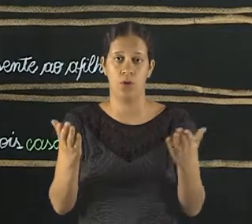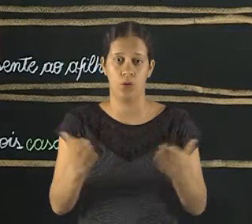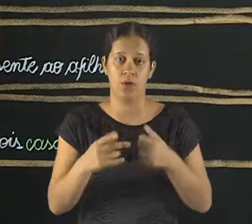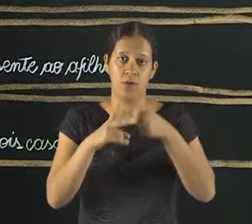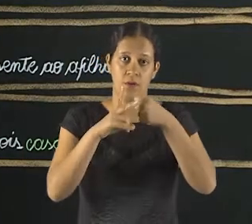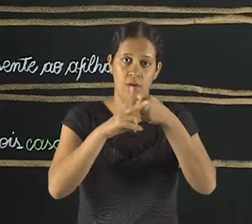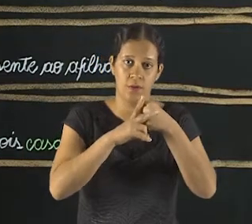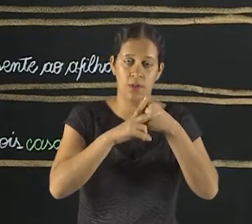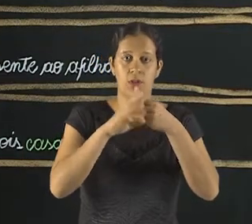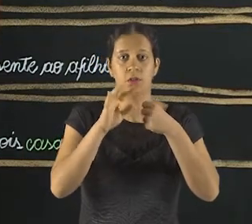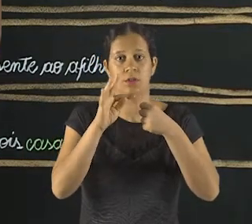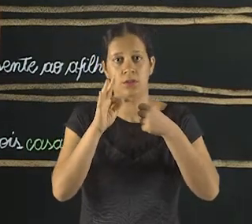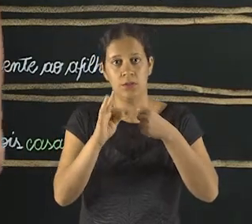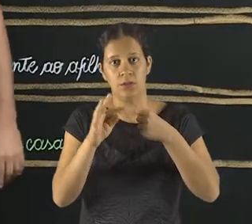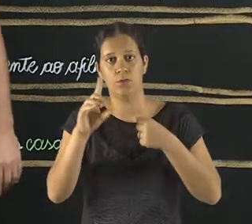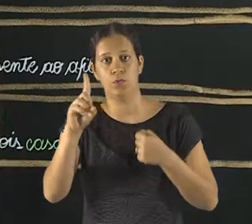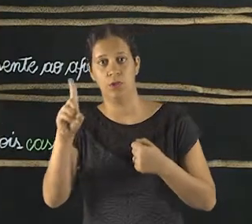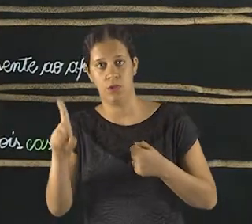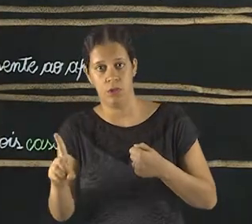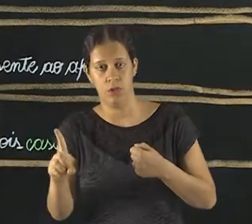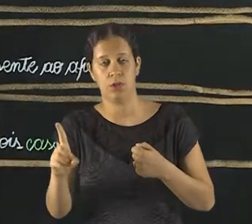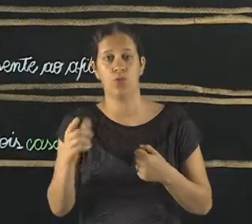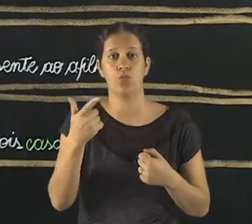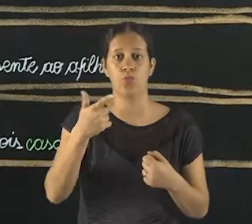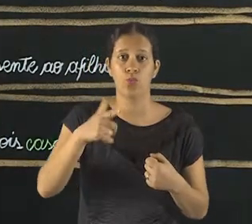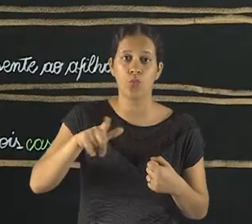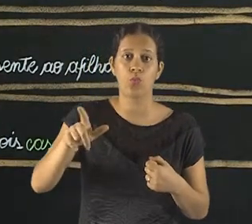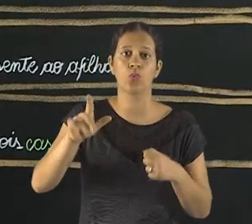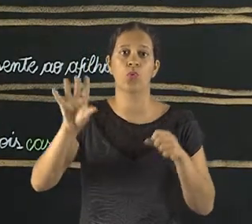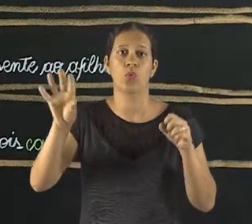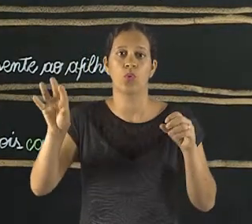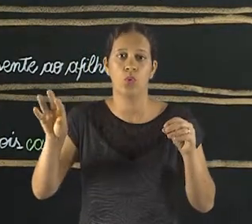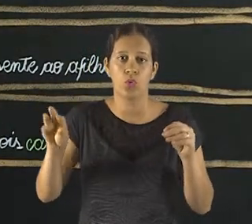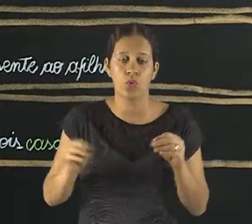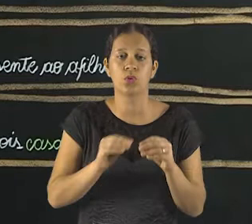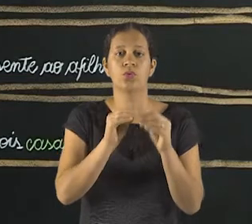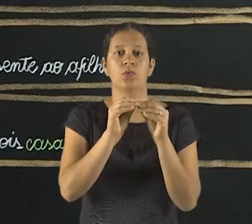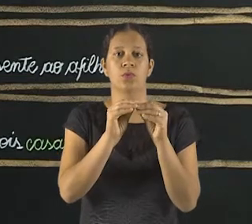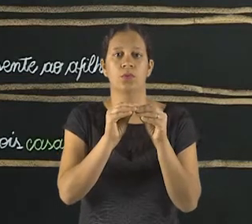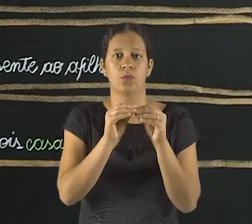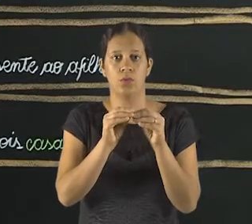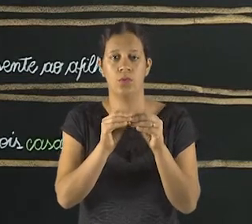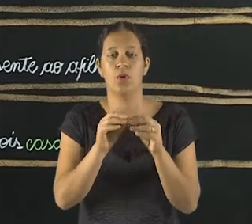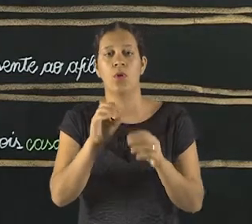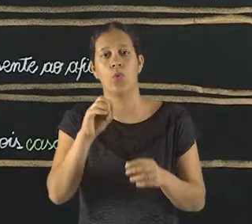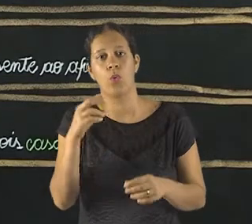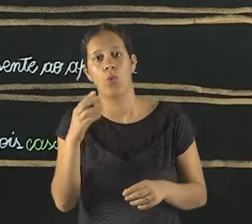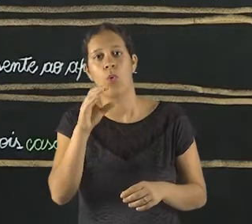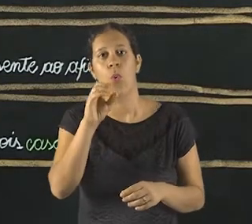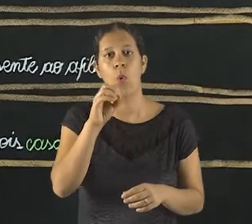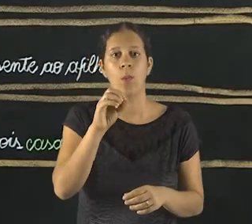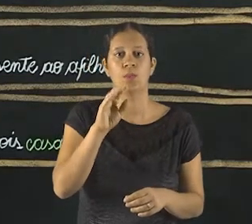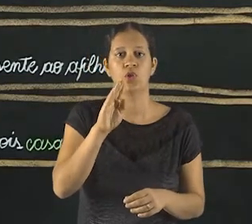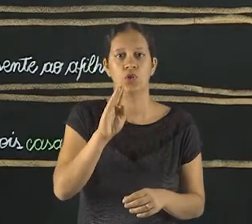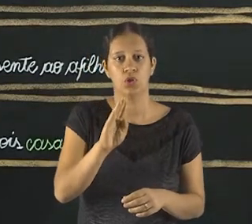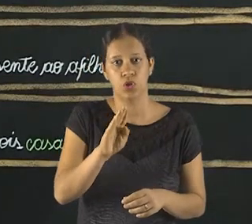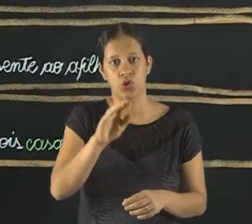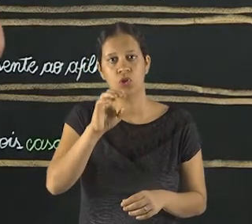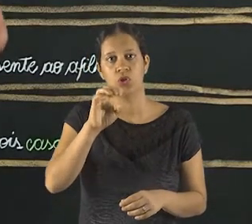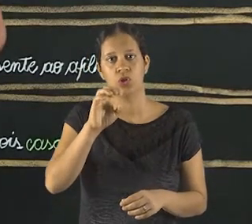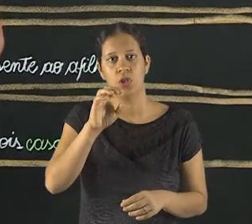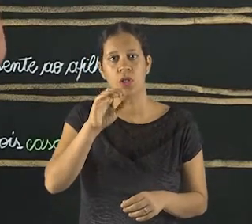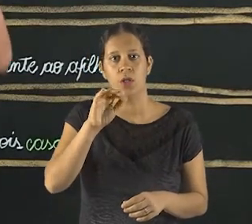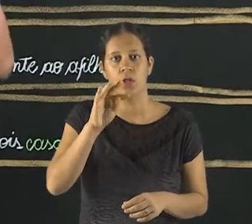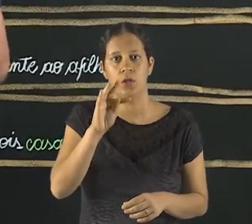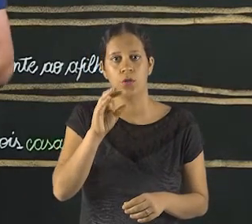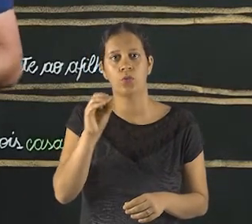Quanto aos transitivos diretos e indiretos, muitas vezes outros elementos vão funcionar como objeto direto ou objeto indireto,